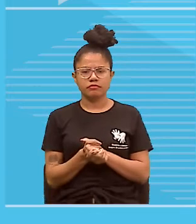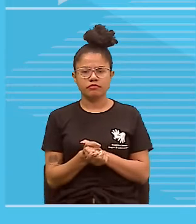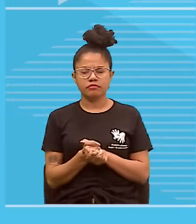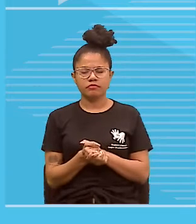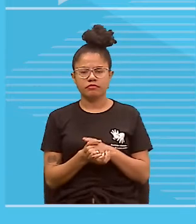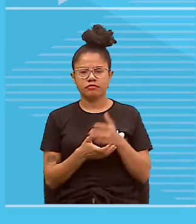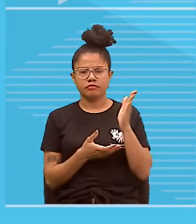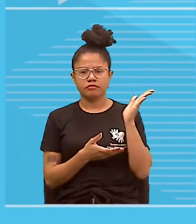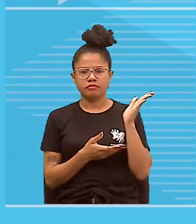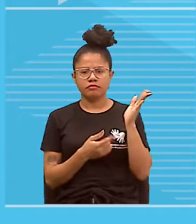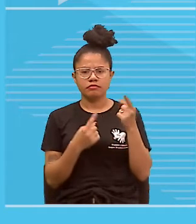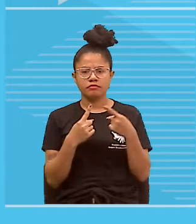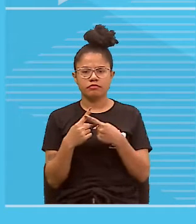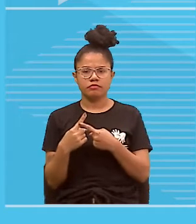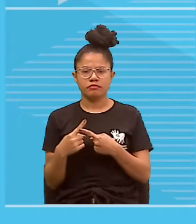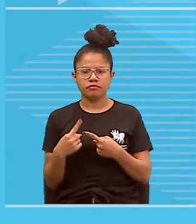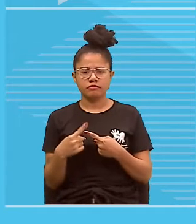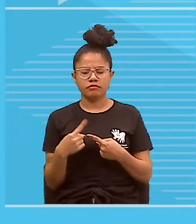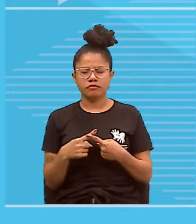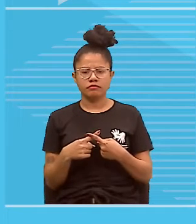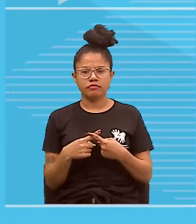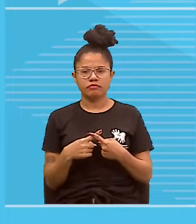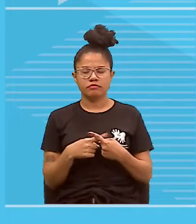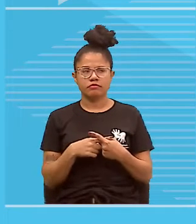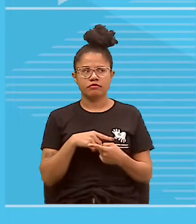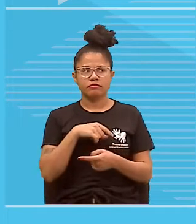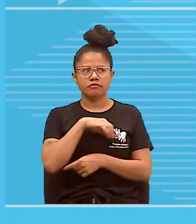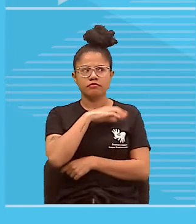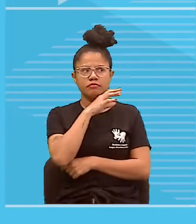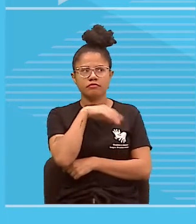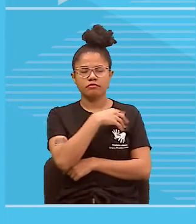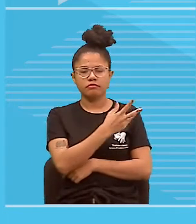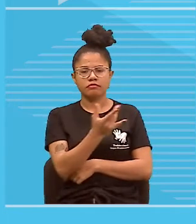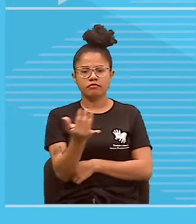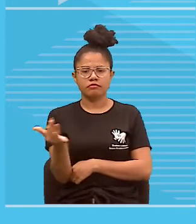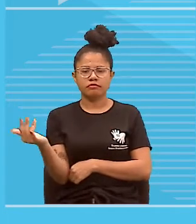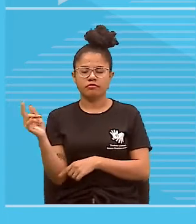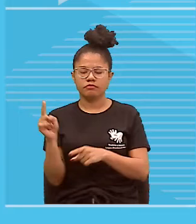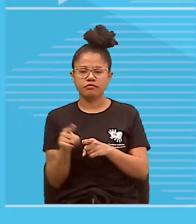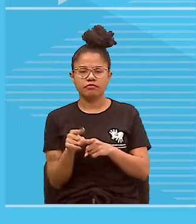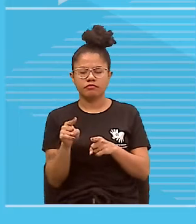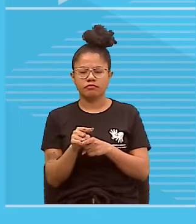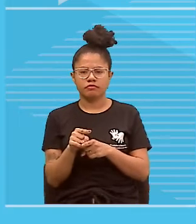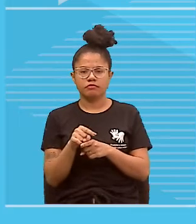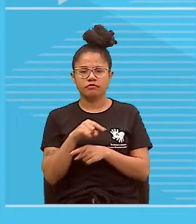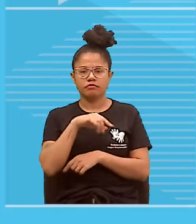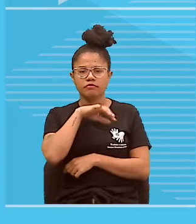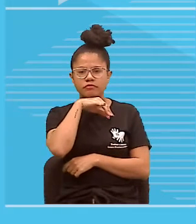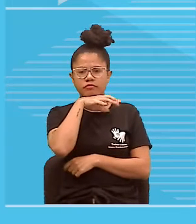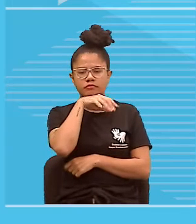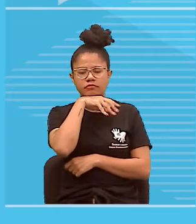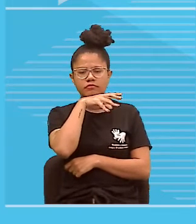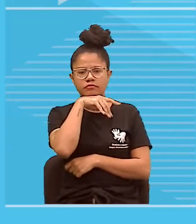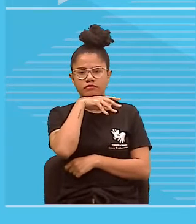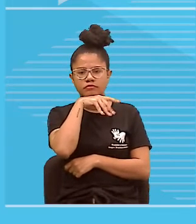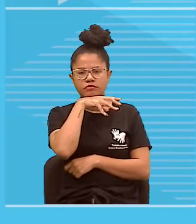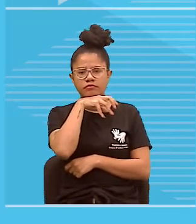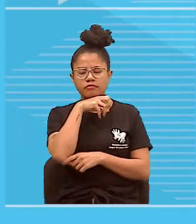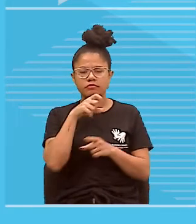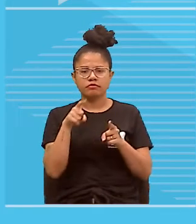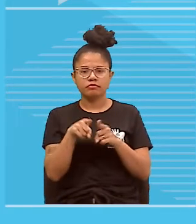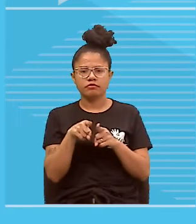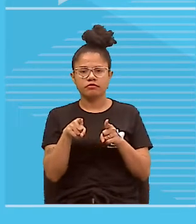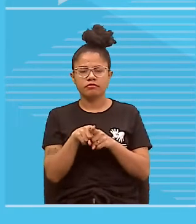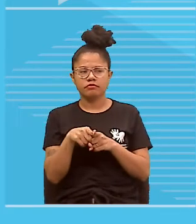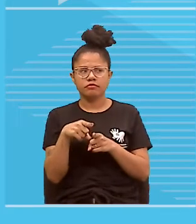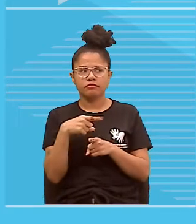Mega fauna a gente vê os restos né os resíduos os ossos gigantescos